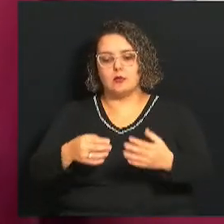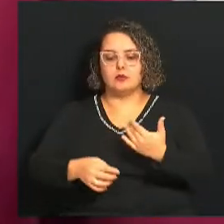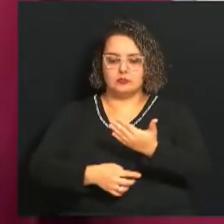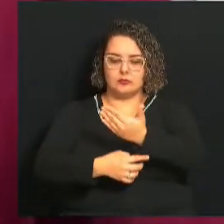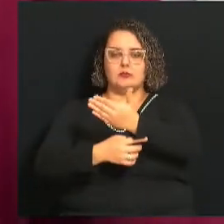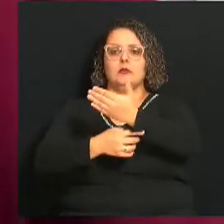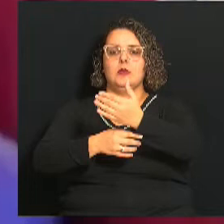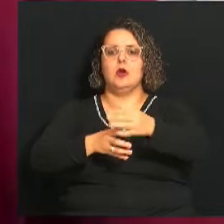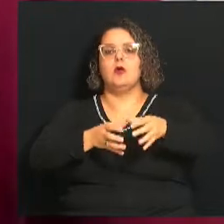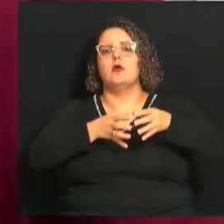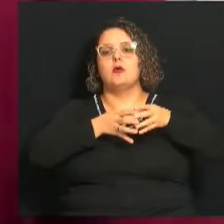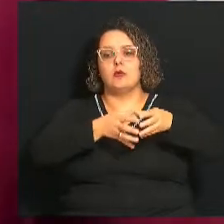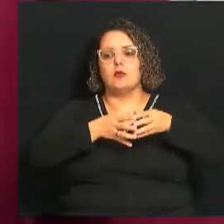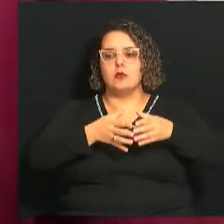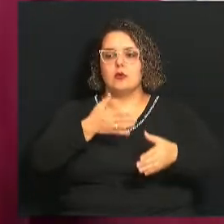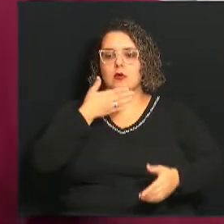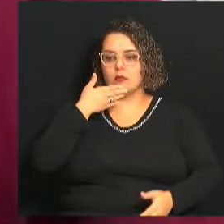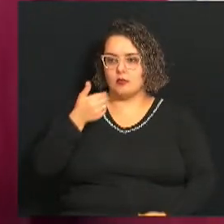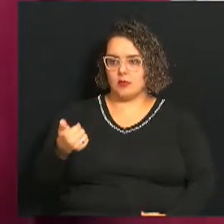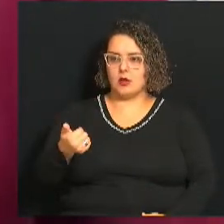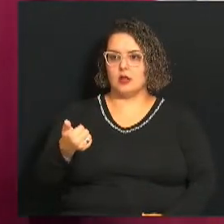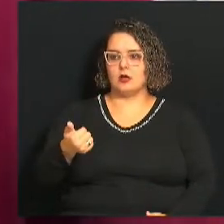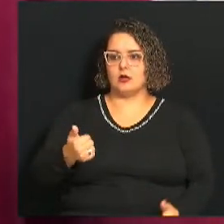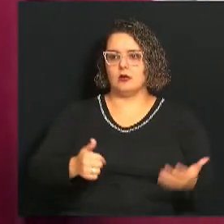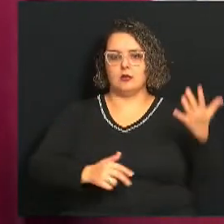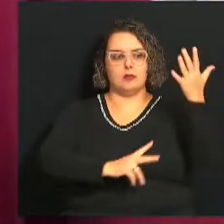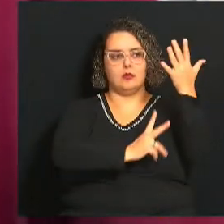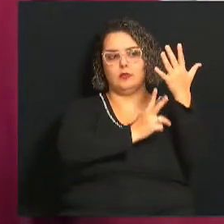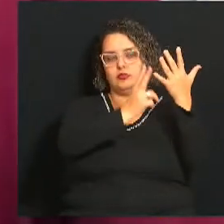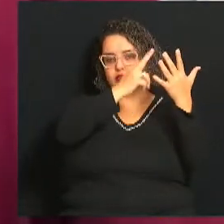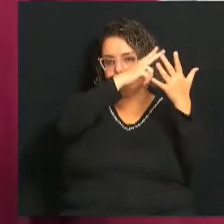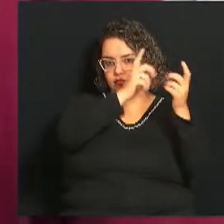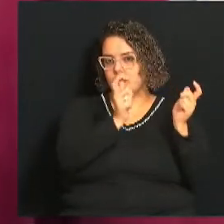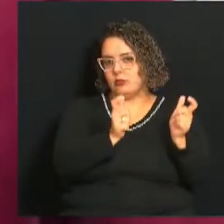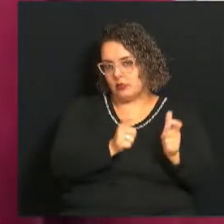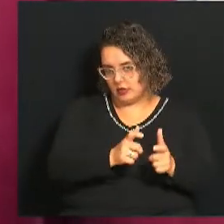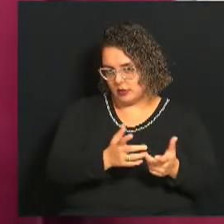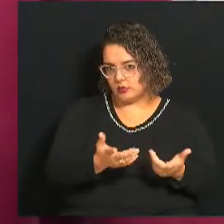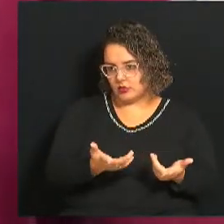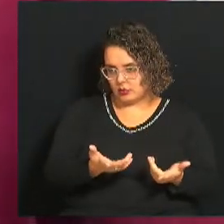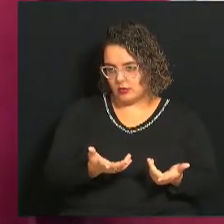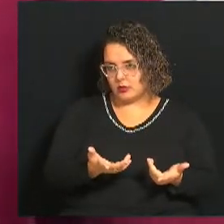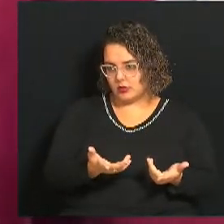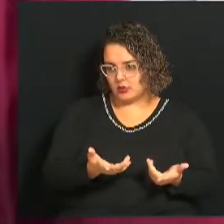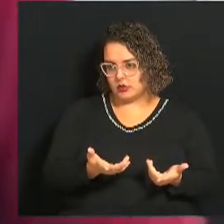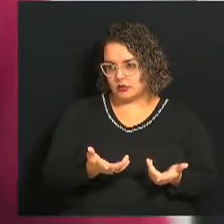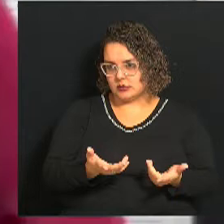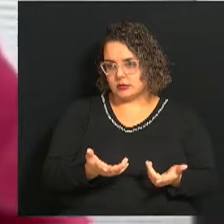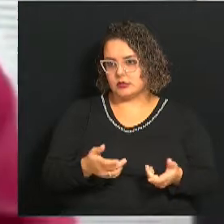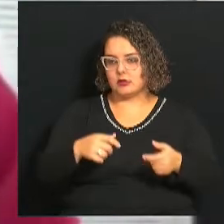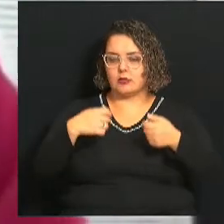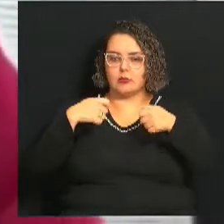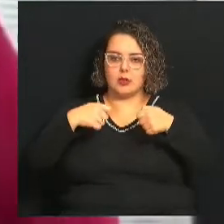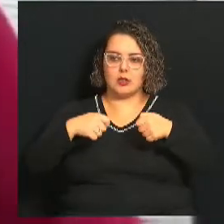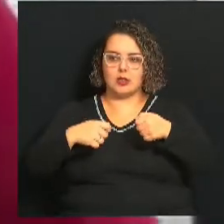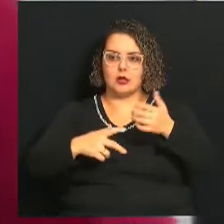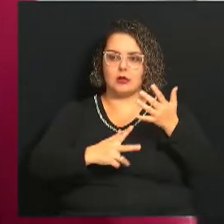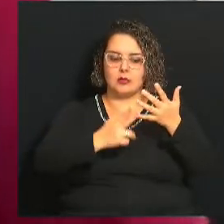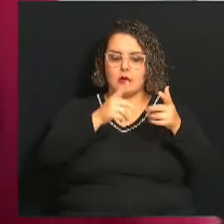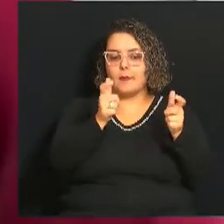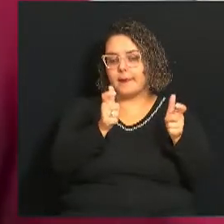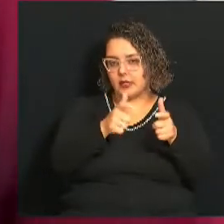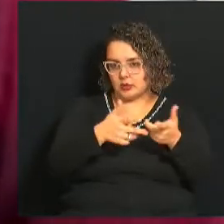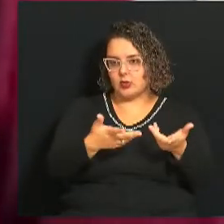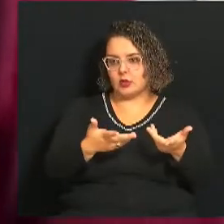arborização, permitindo, assim, podas menores ou podas que necessitam uma retirada menor aí